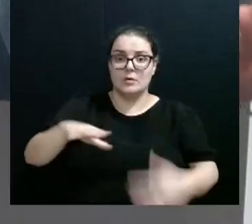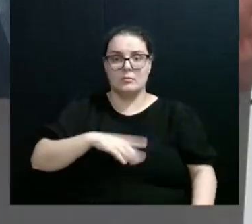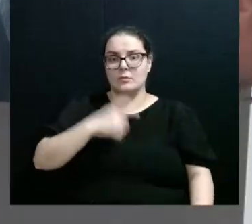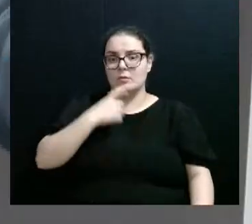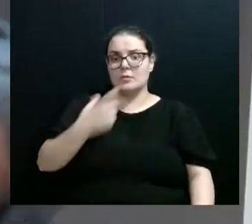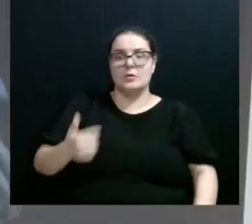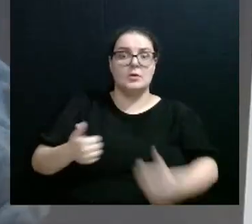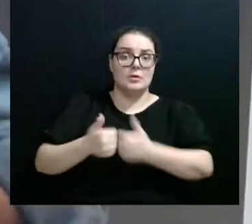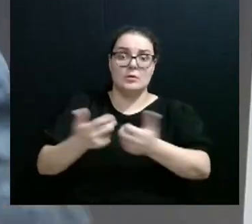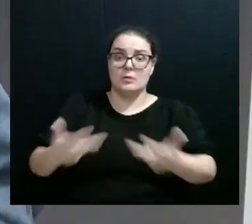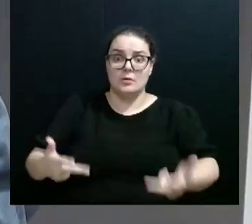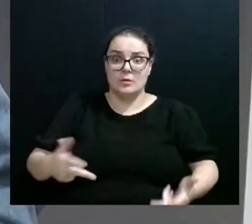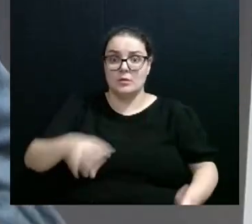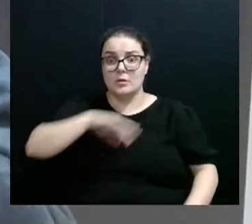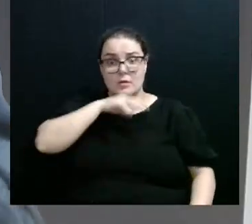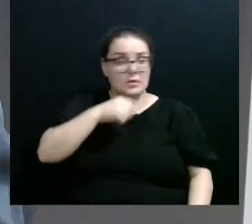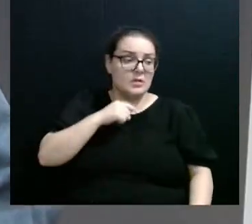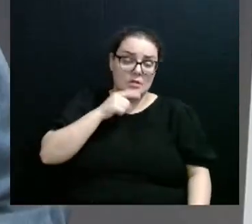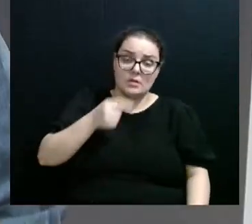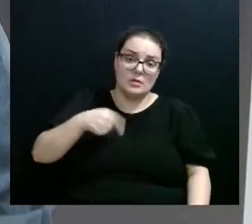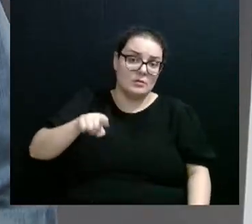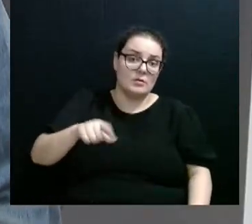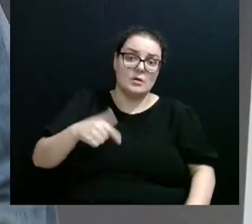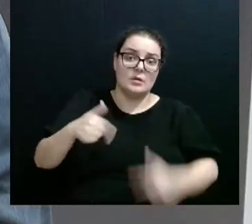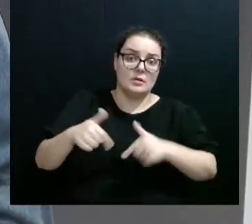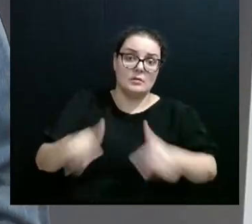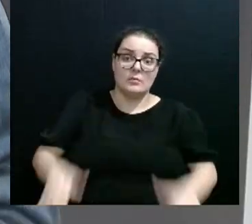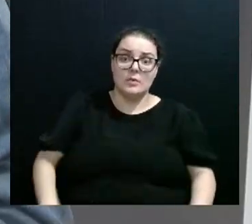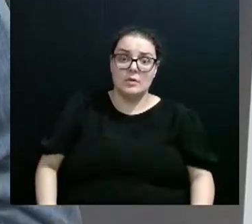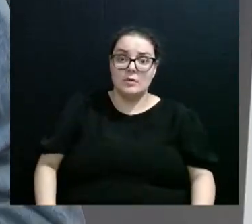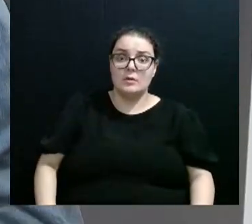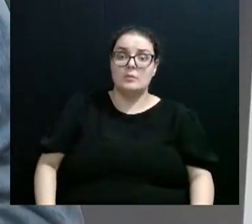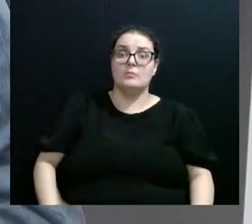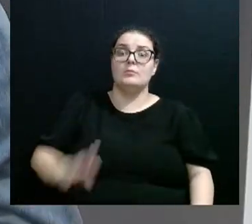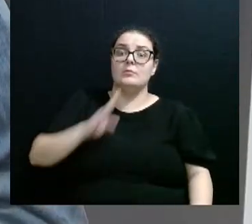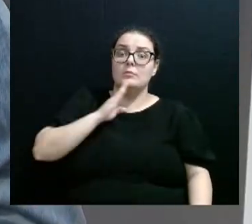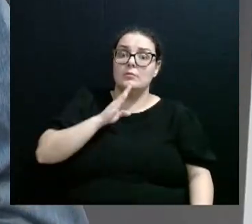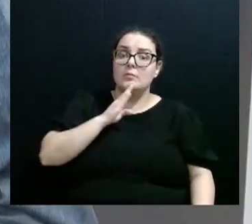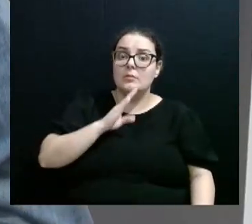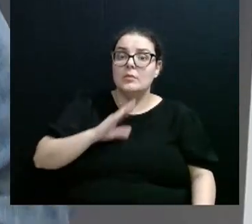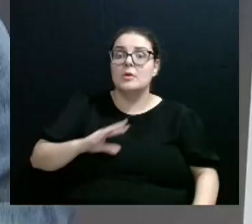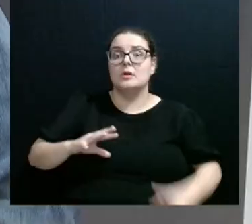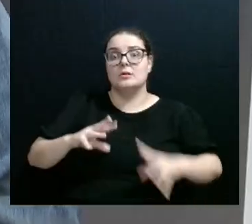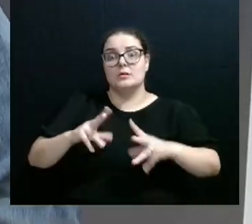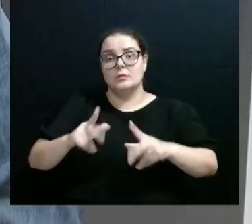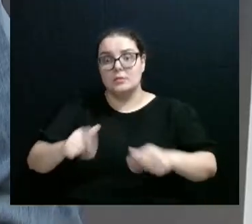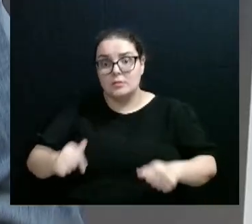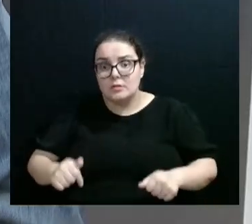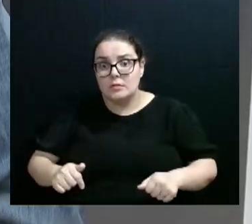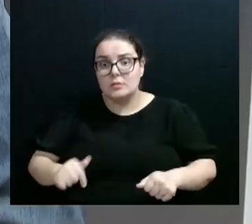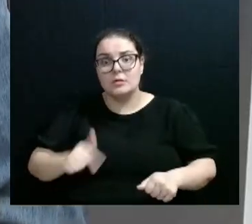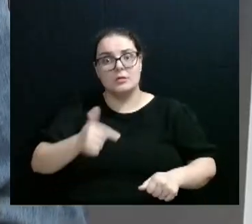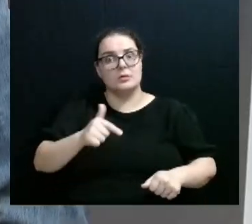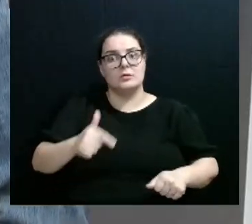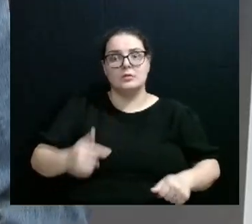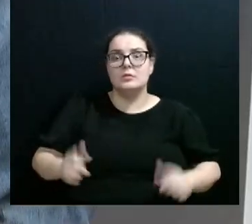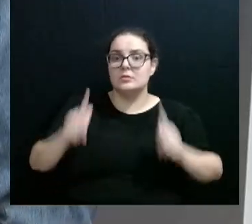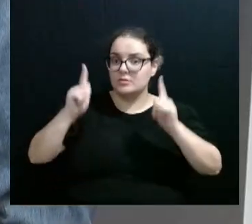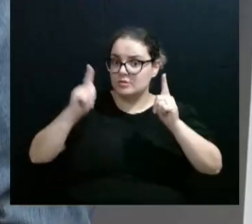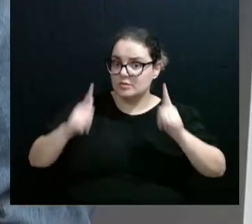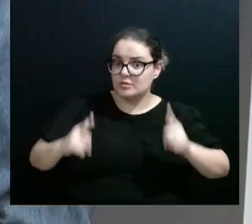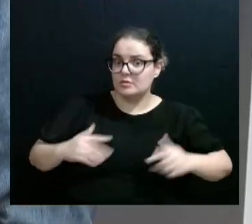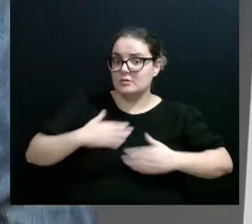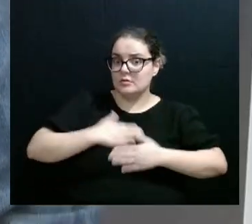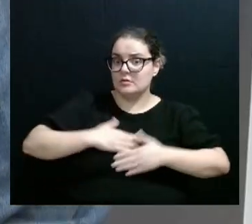não vai trabalhar, só vai sair de ônibus quem quiser. Mas se os bares pararem, o povo sem diversão, sem prazer, vai virar um caos nessa cidade. A cidade